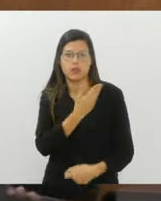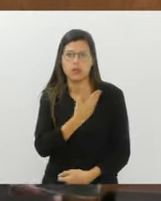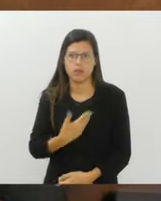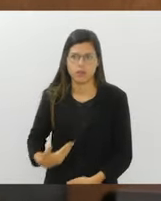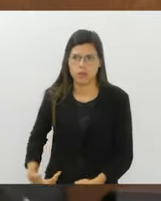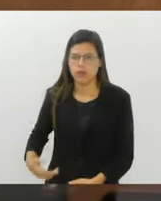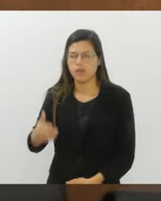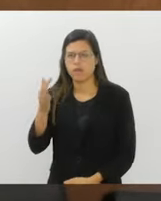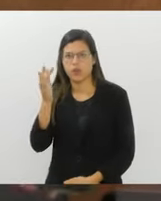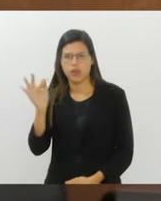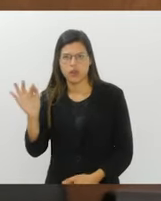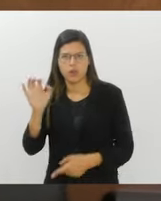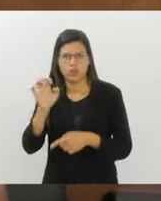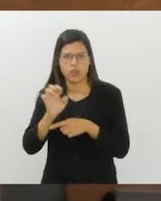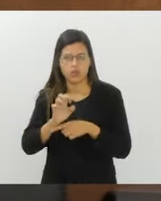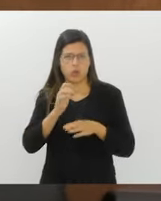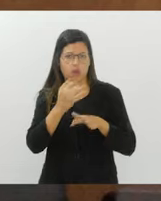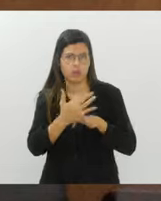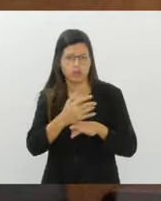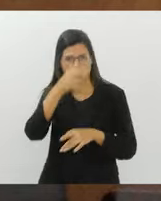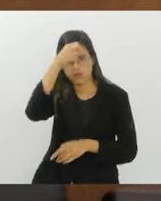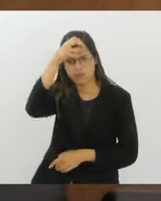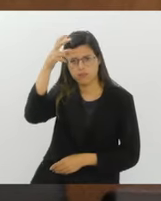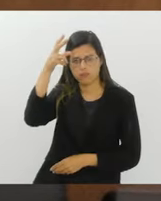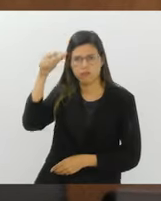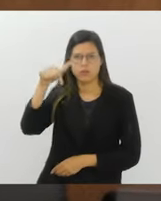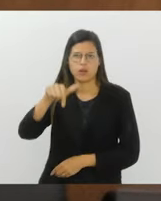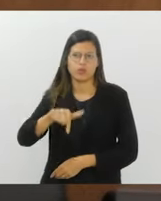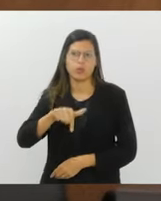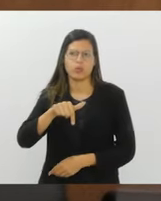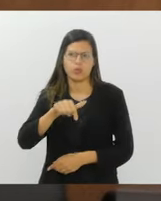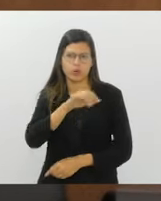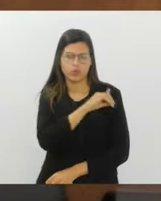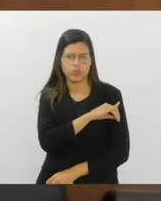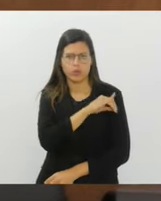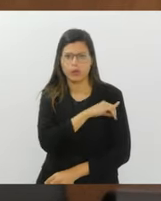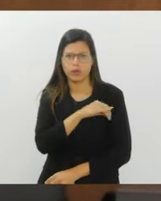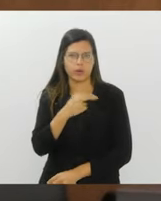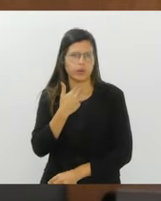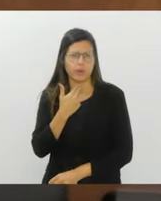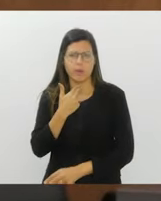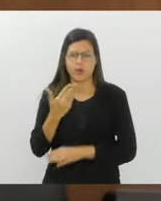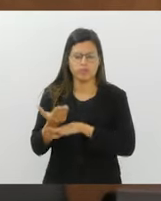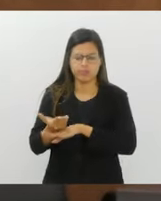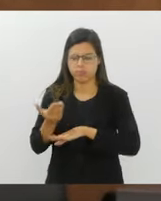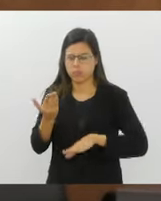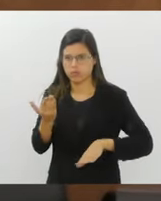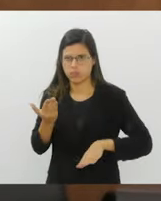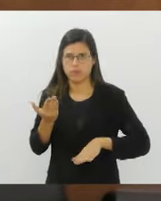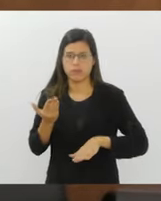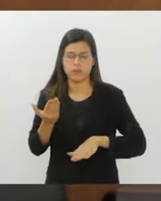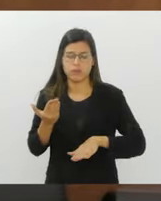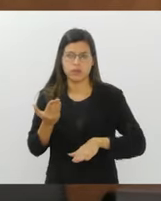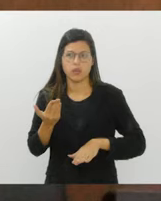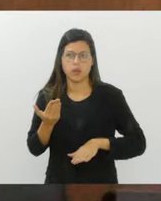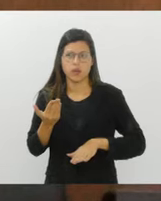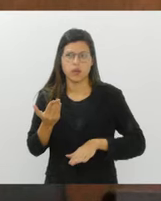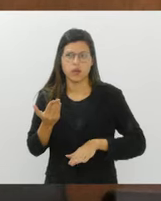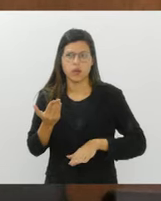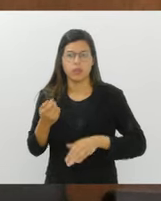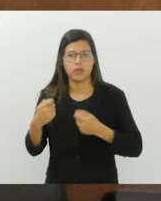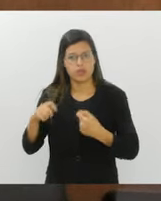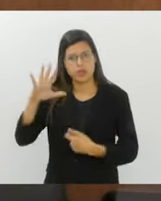estadual e os governos municipais na região metropolitana. Não pode estar fora. Não pode ter nenhuma